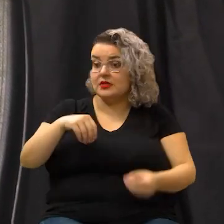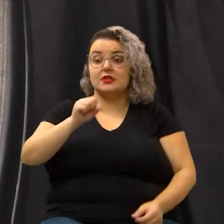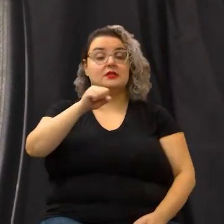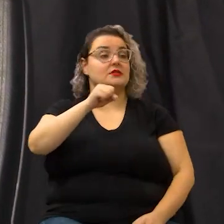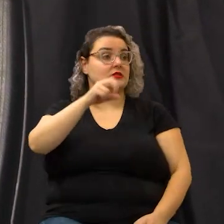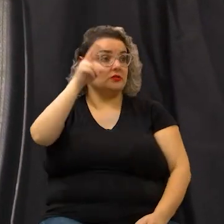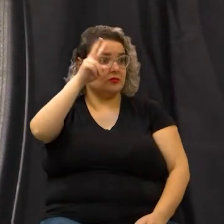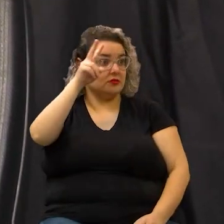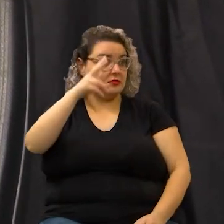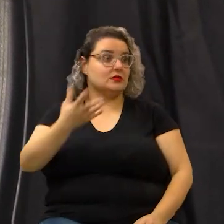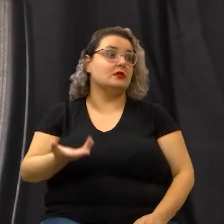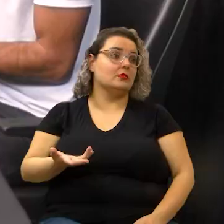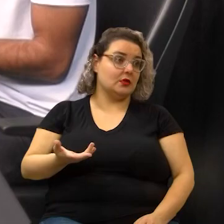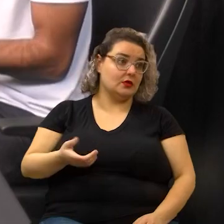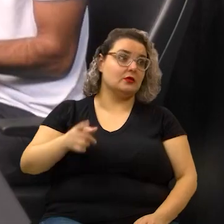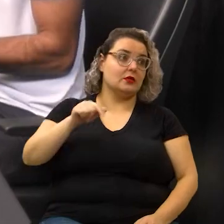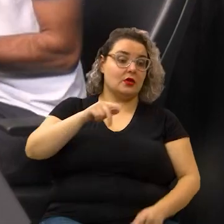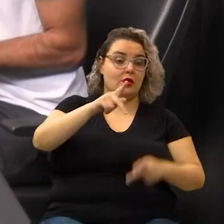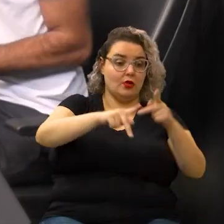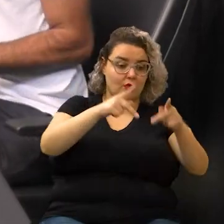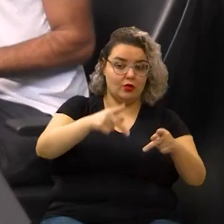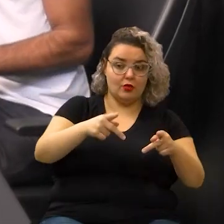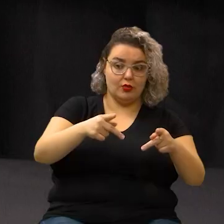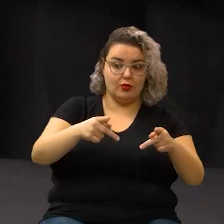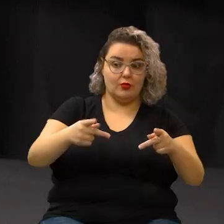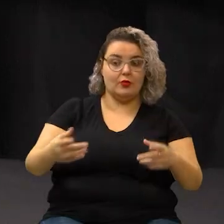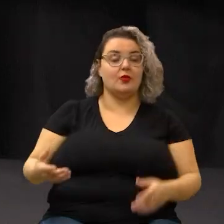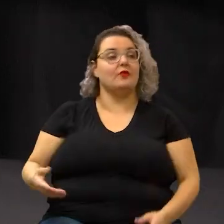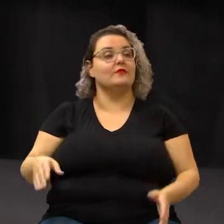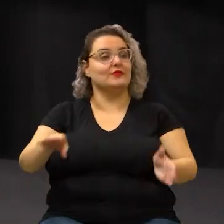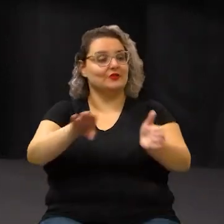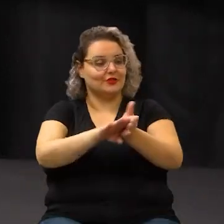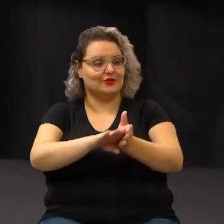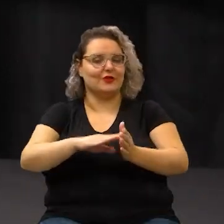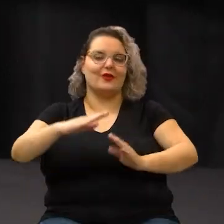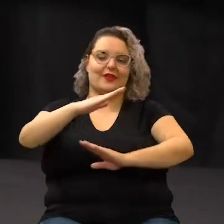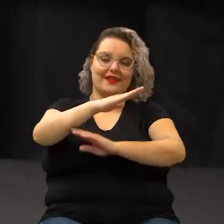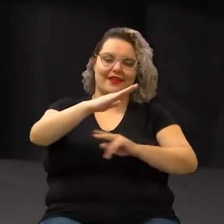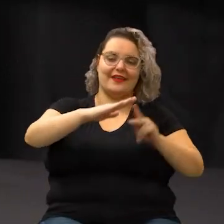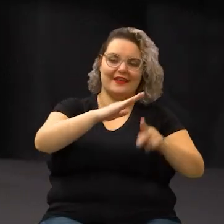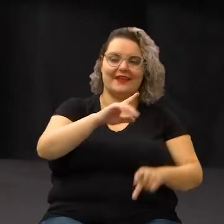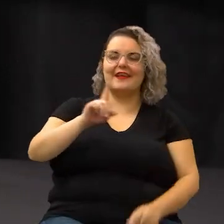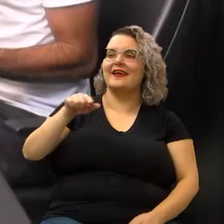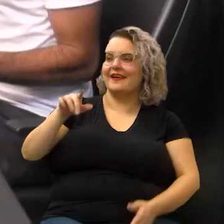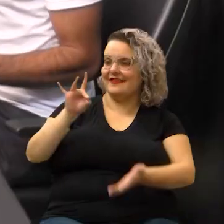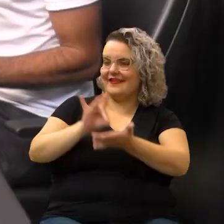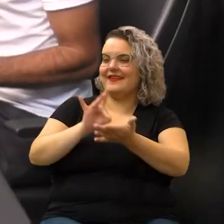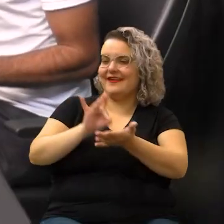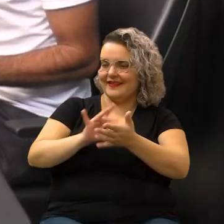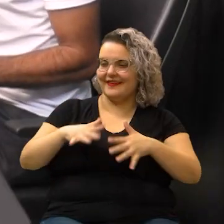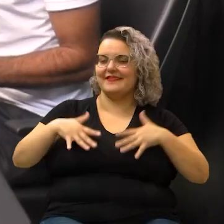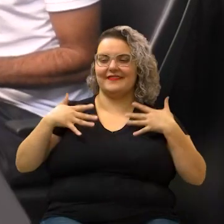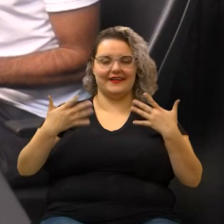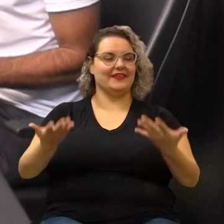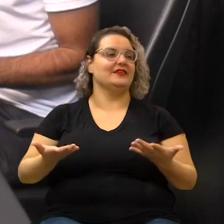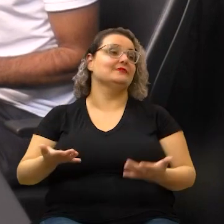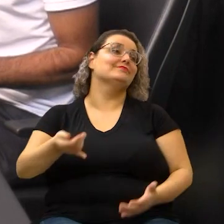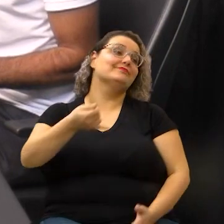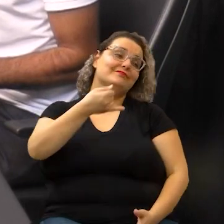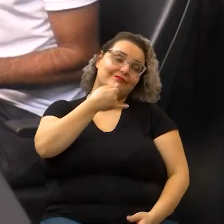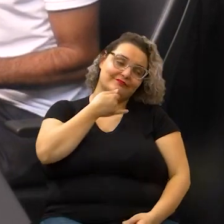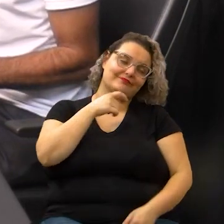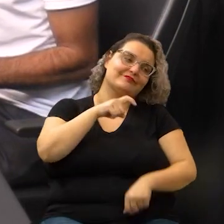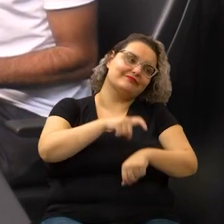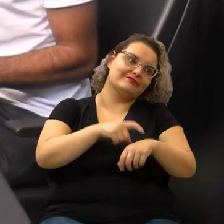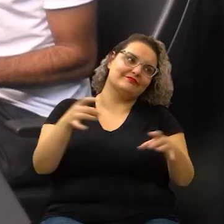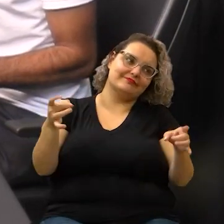tantas outras coisas, né? Verdade. Lembrando que é alguém que vem do povo na casa do povo, né? É verdade.